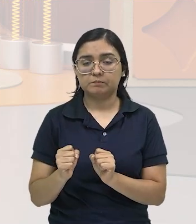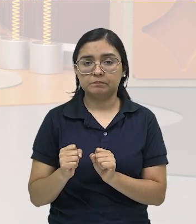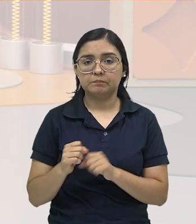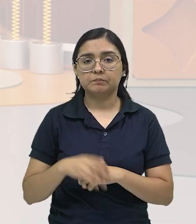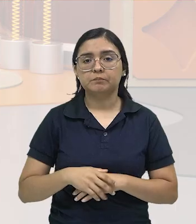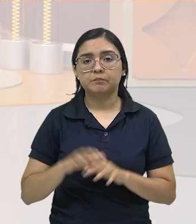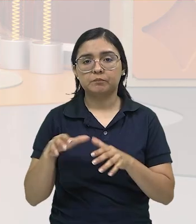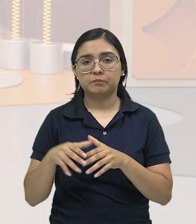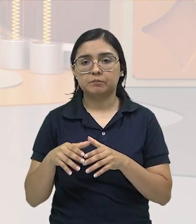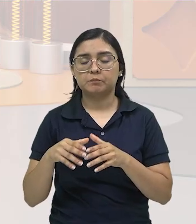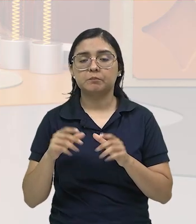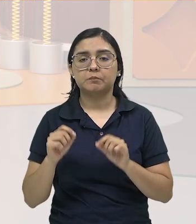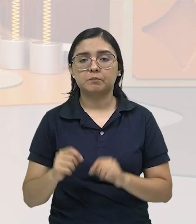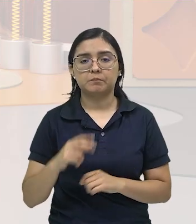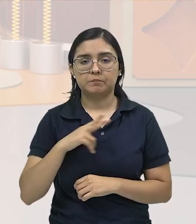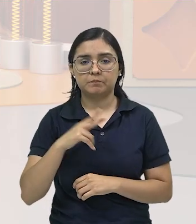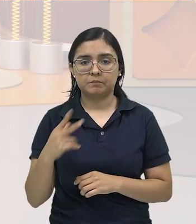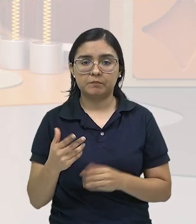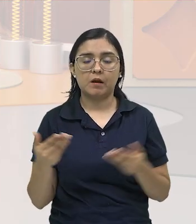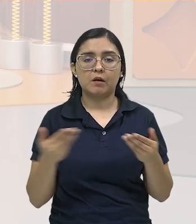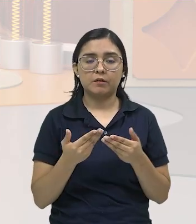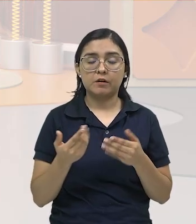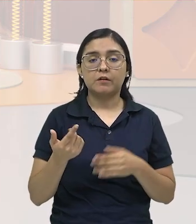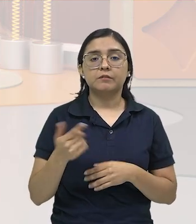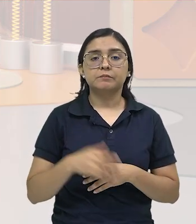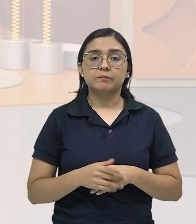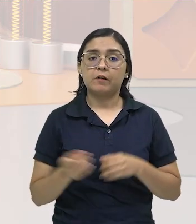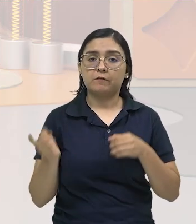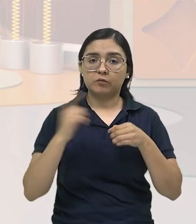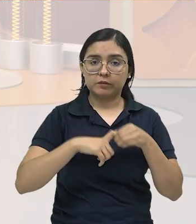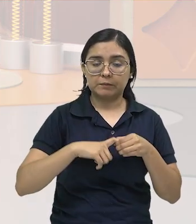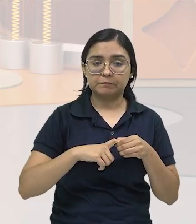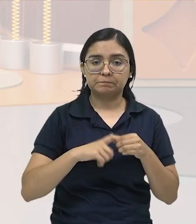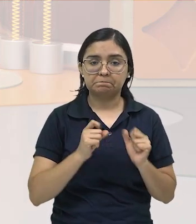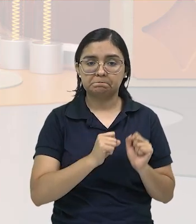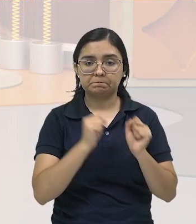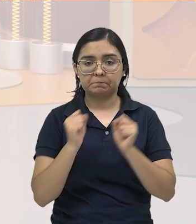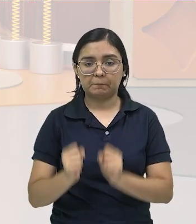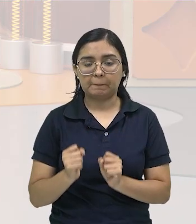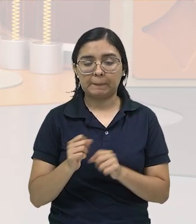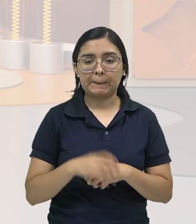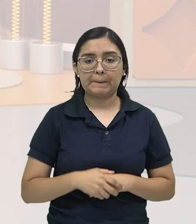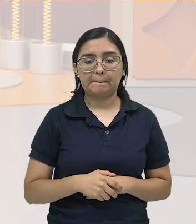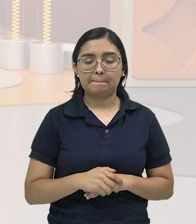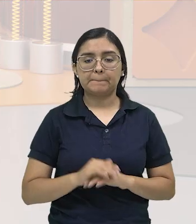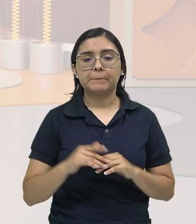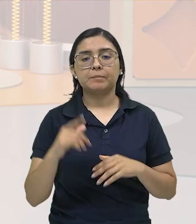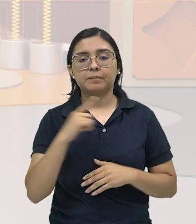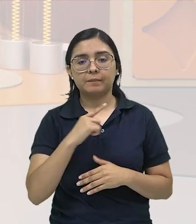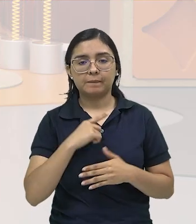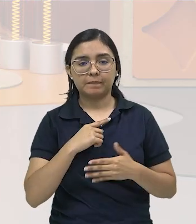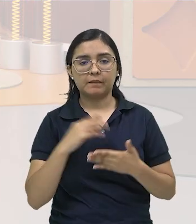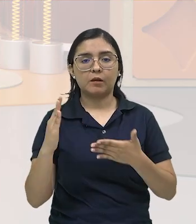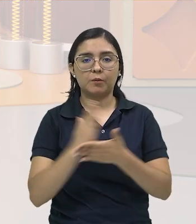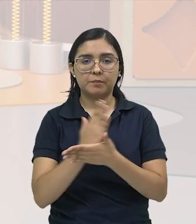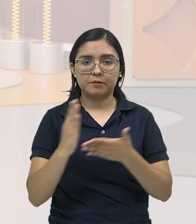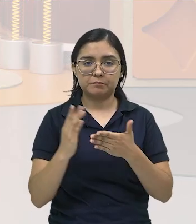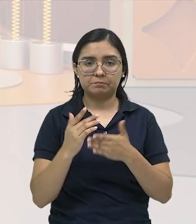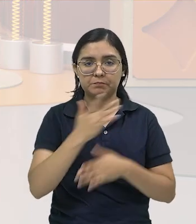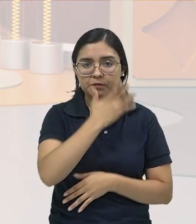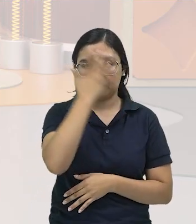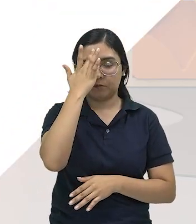uma elite dominante, tá bom? Então nós temos aqui na sequência algumas pessoas que eu quero apresentar para